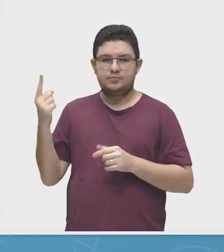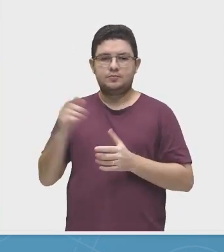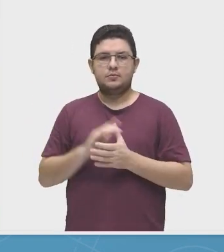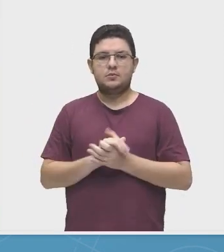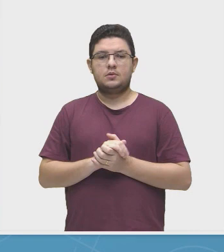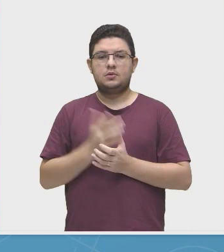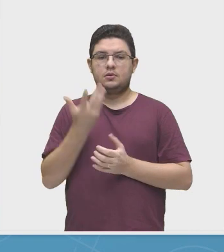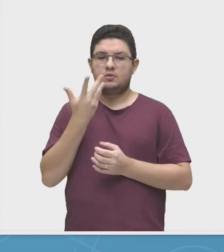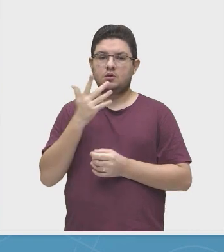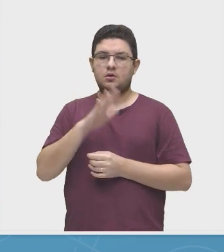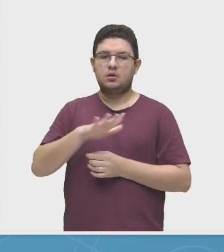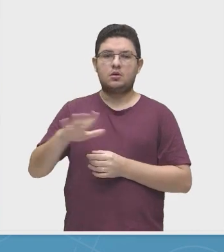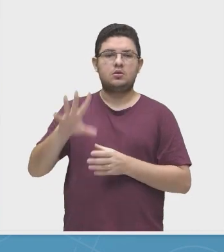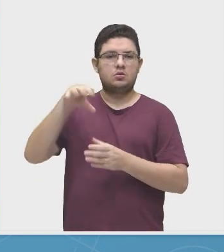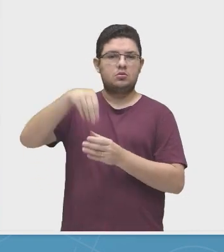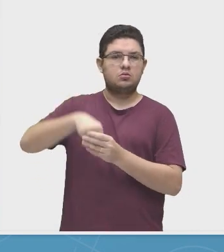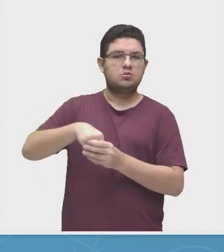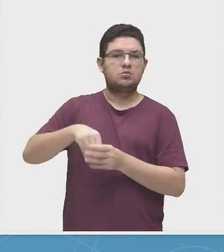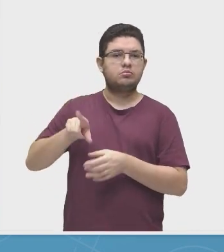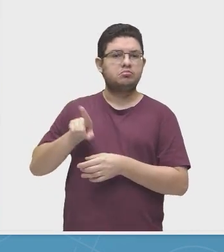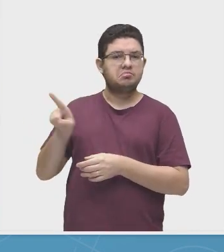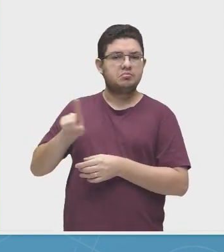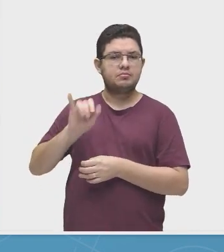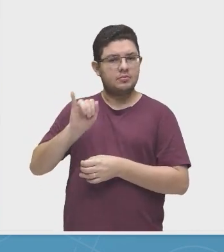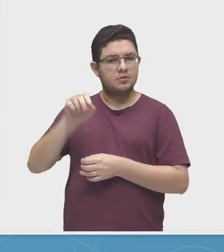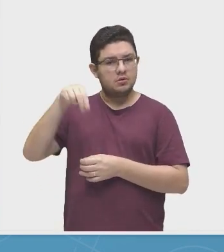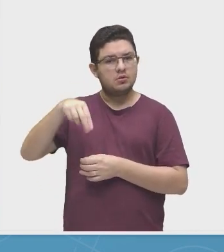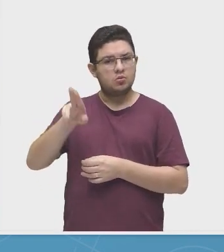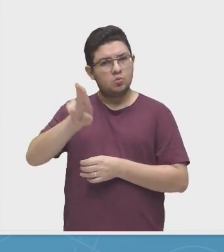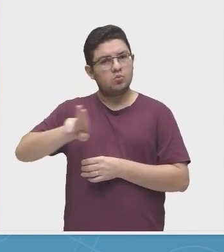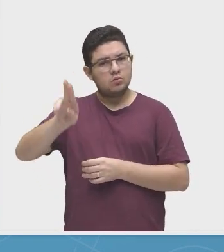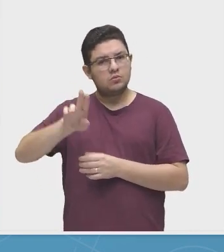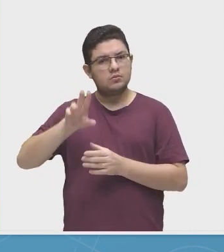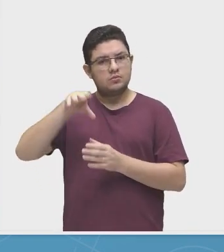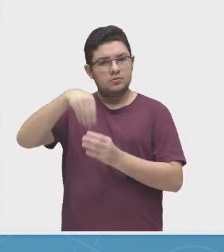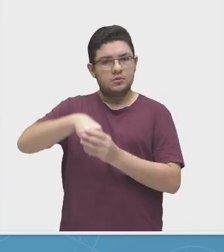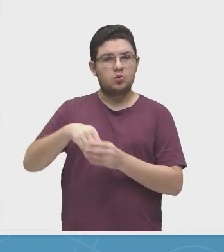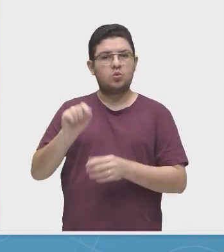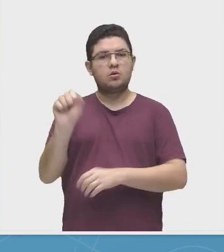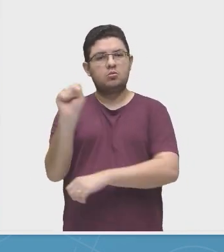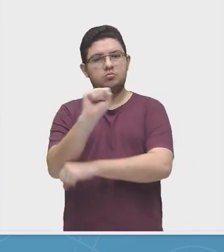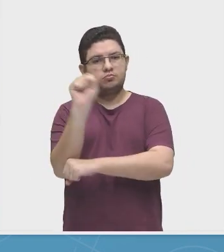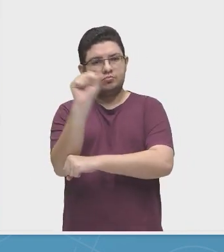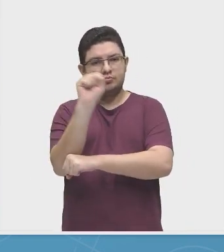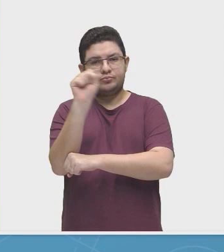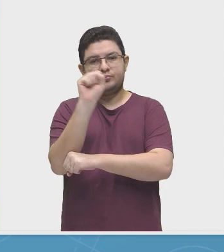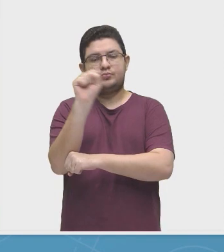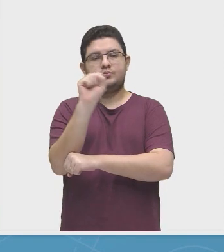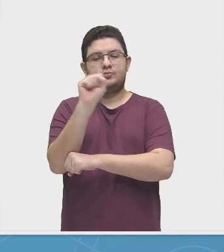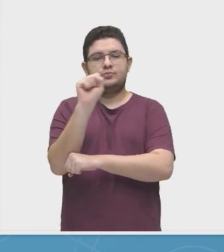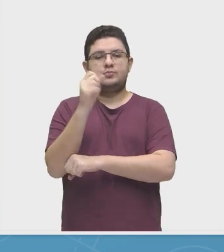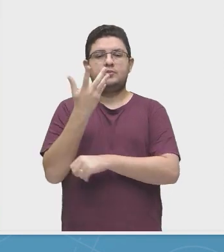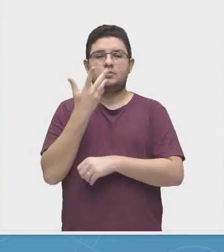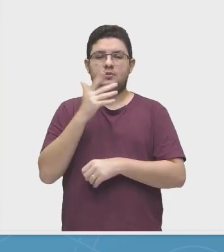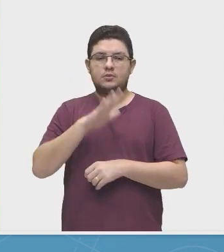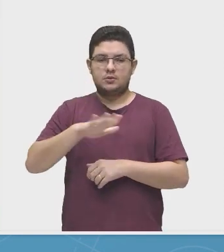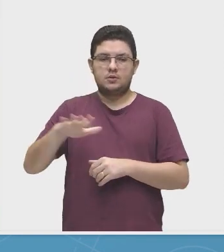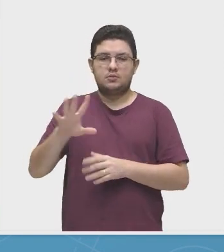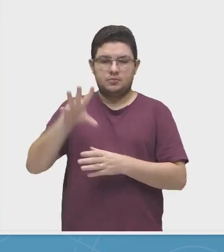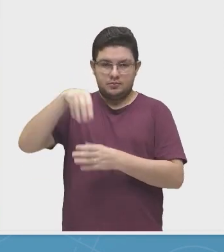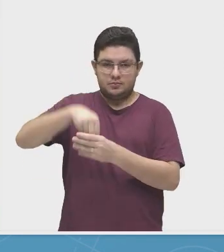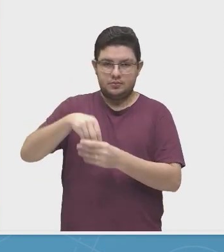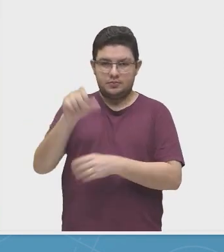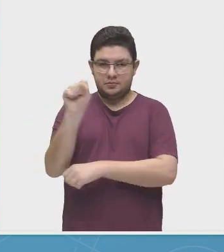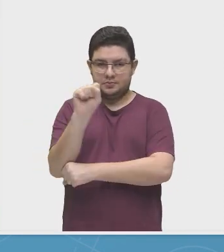né? Portanto, o in sendo utilizado, então, com essa ideia de dentro de. Kids in the car.